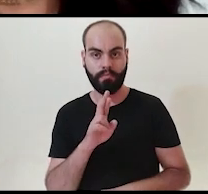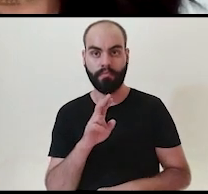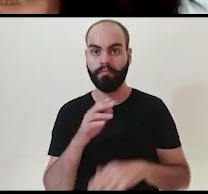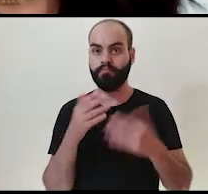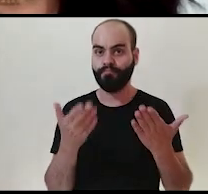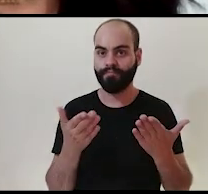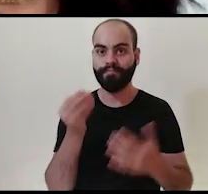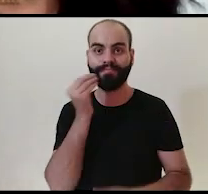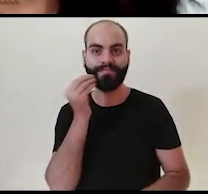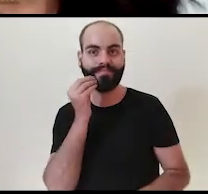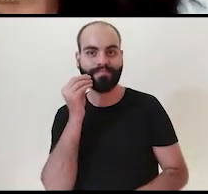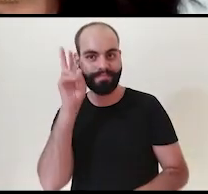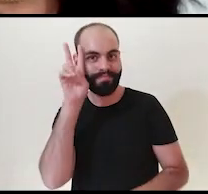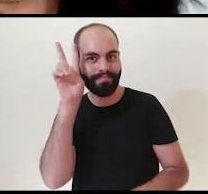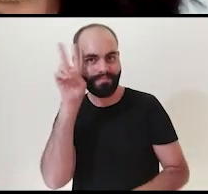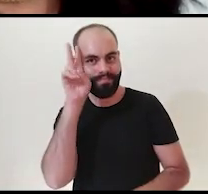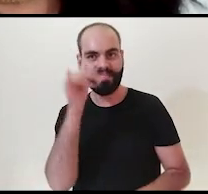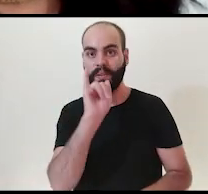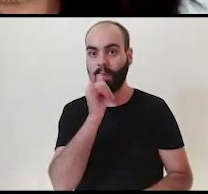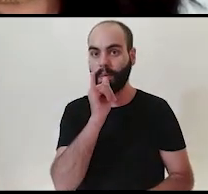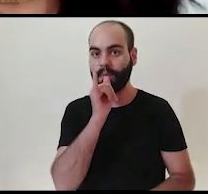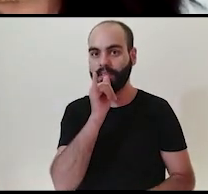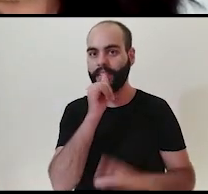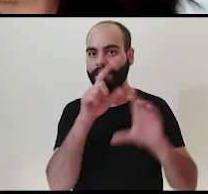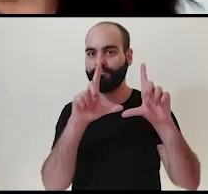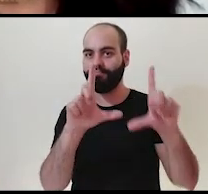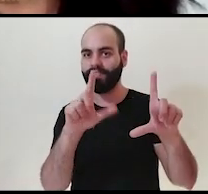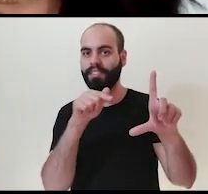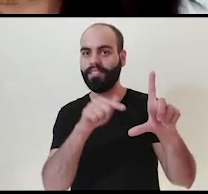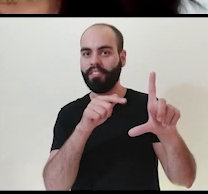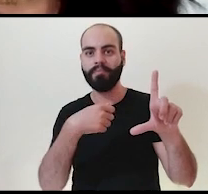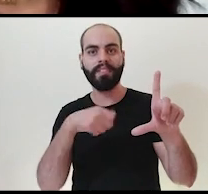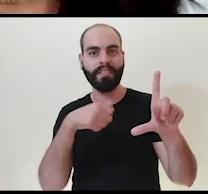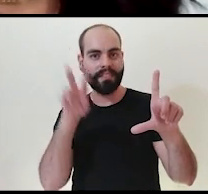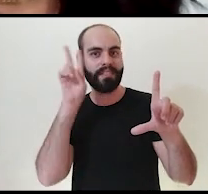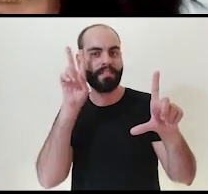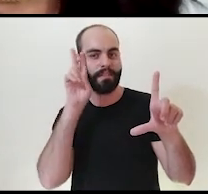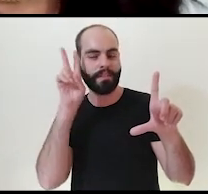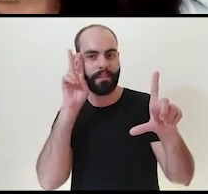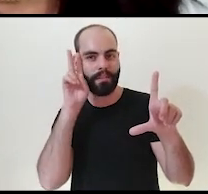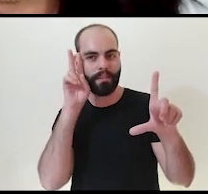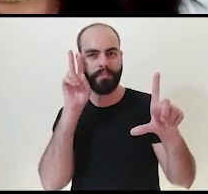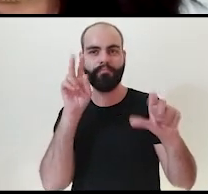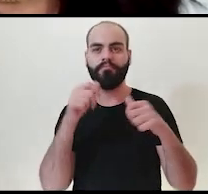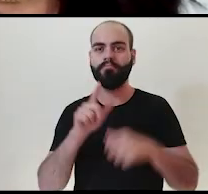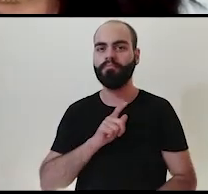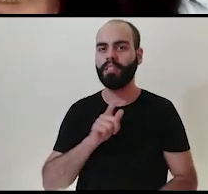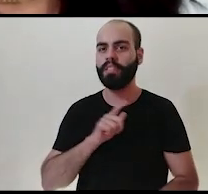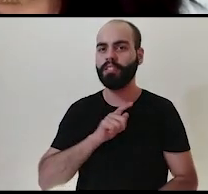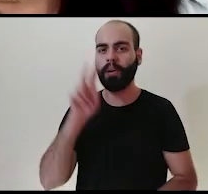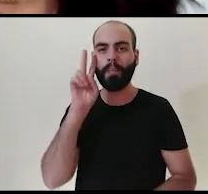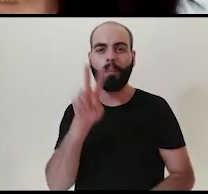contar história. Contar histórias através das fotos, né? E tentar ter um olhar realmente